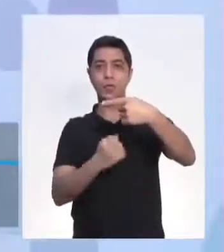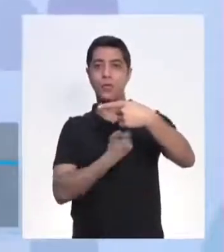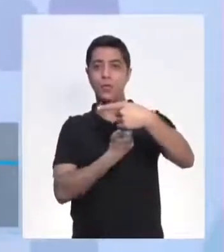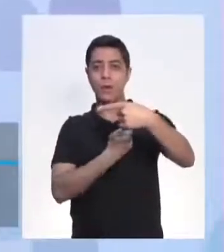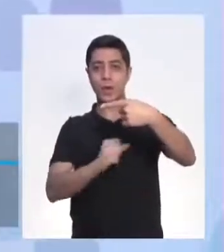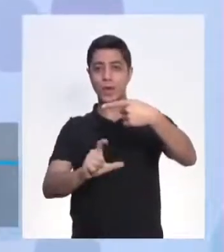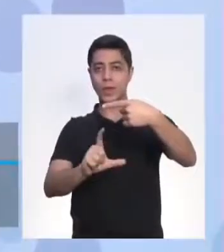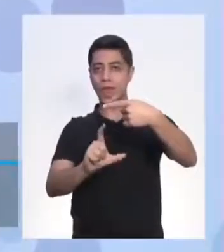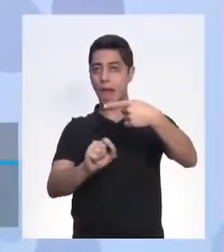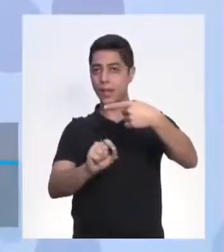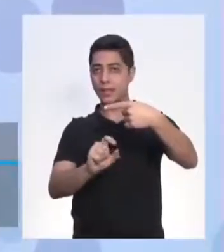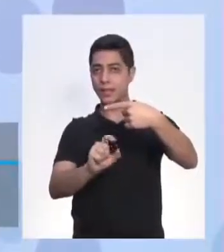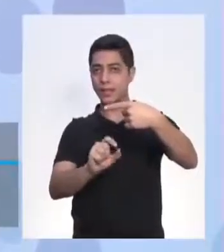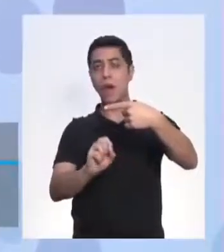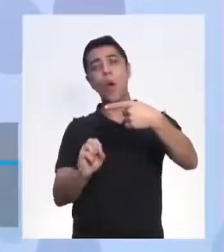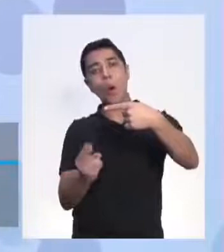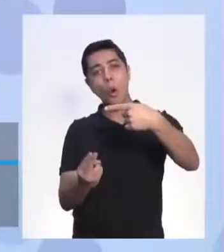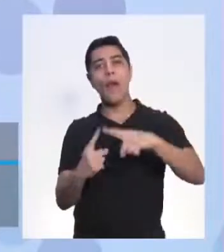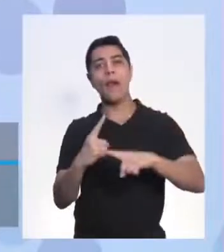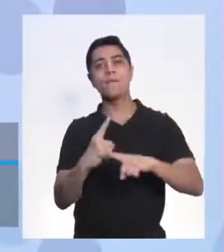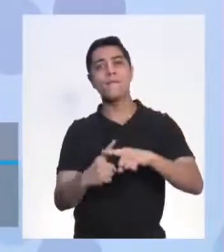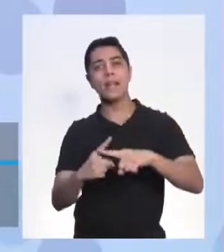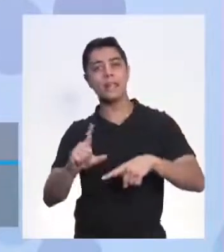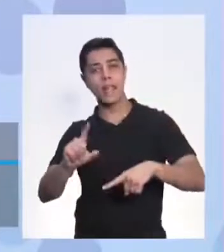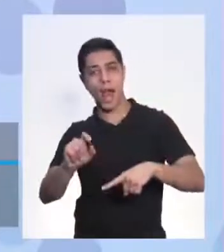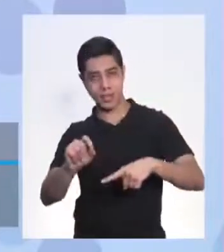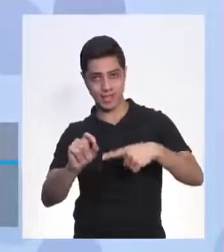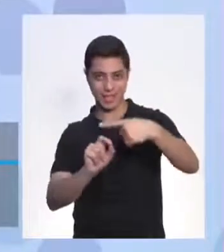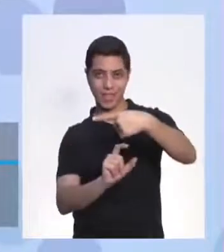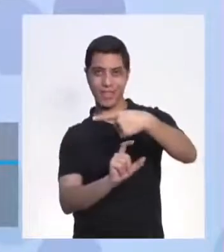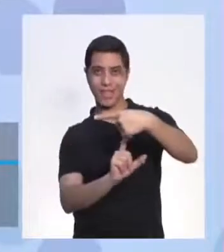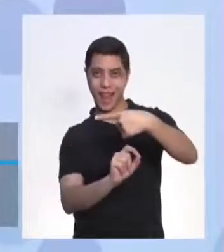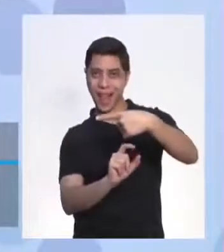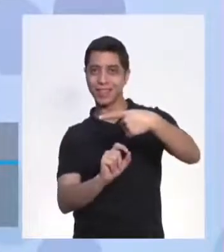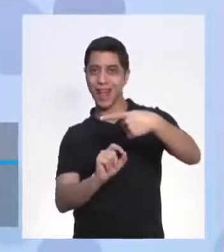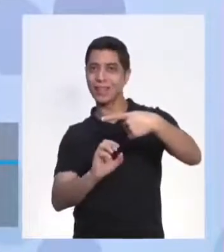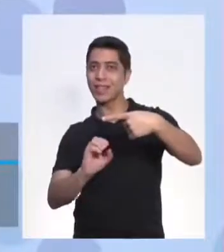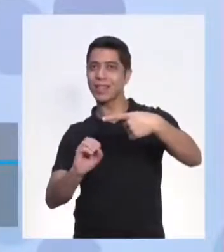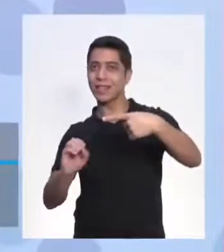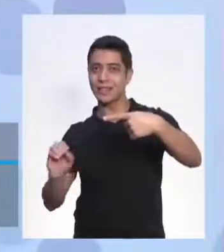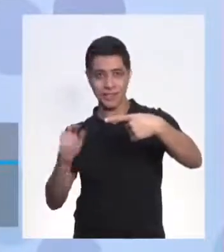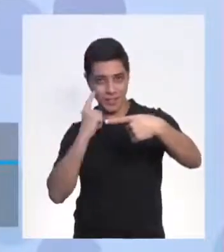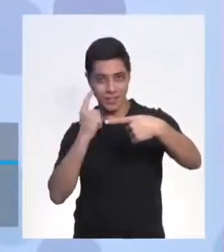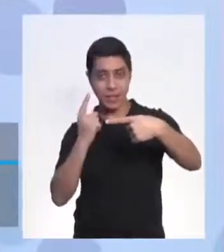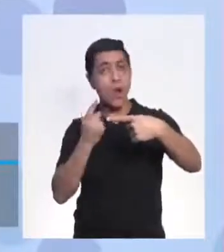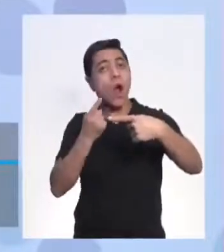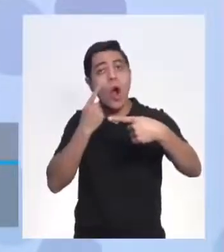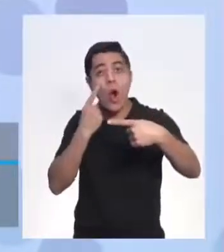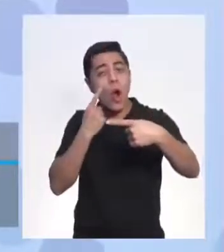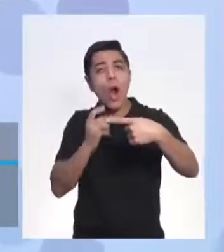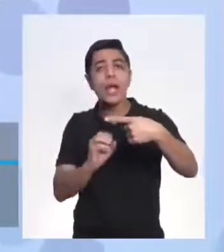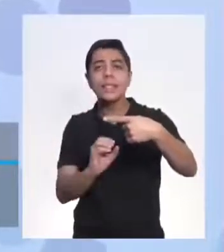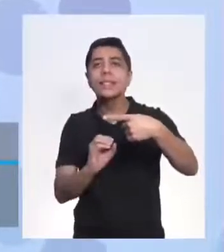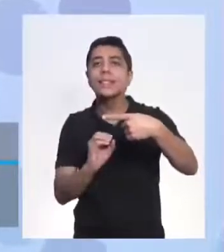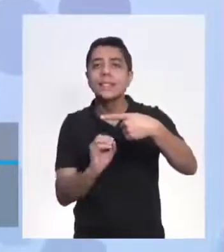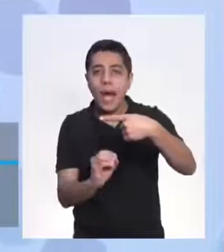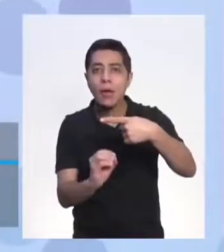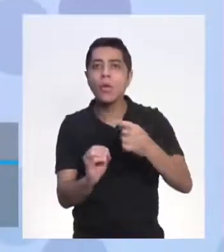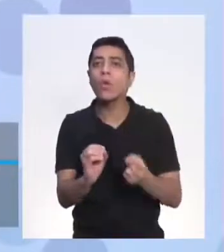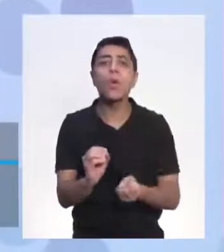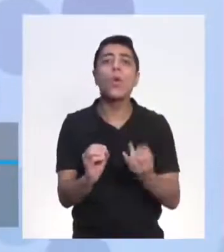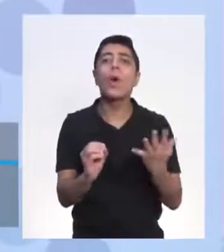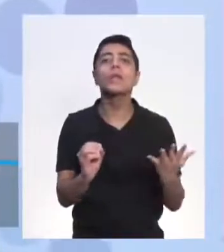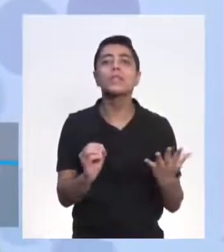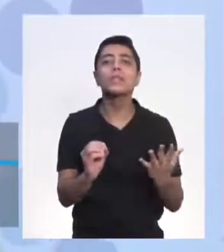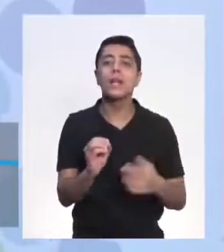conta a quantidade de zeros para transformar o numerador com as casas decimais